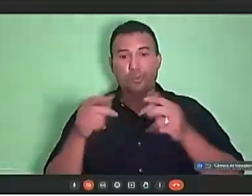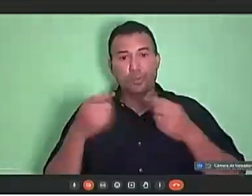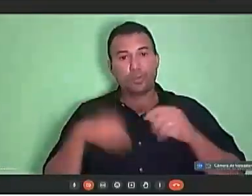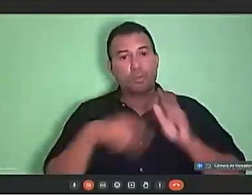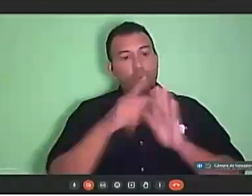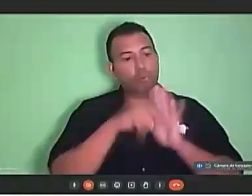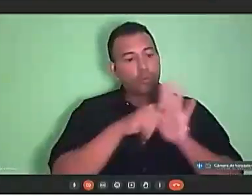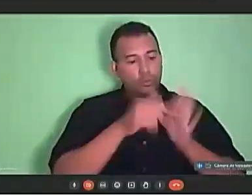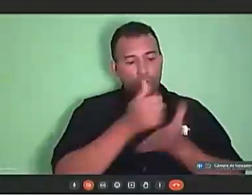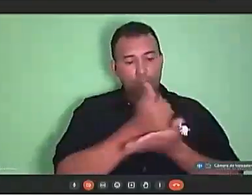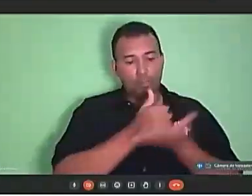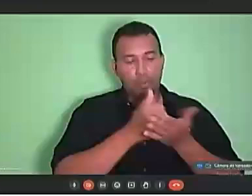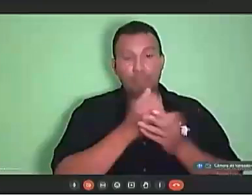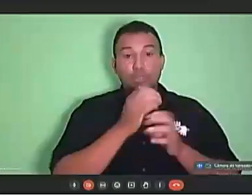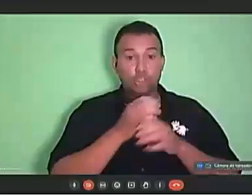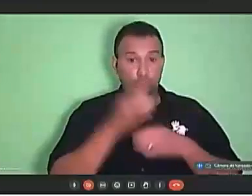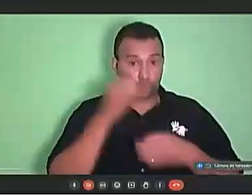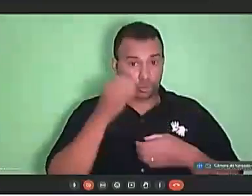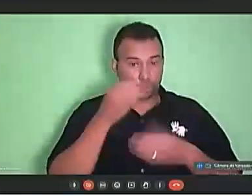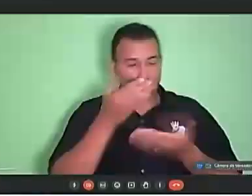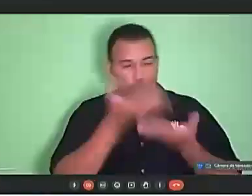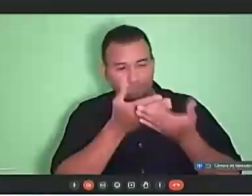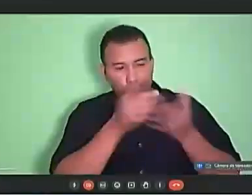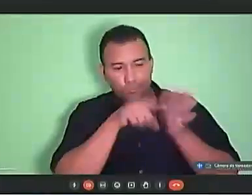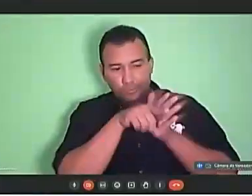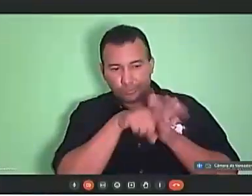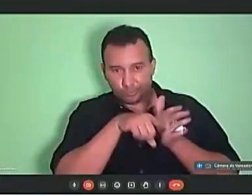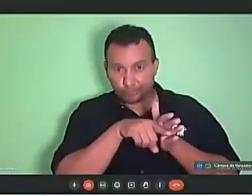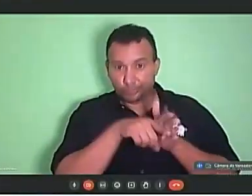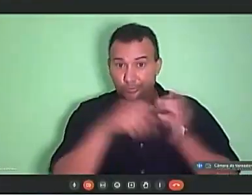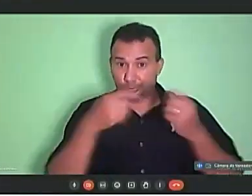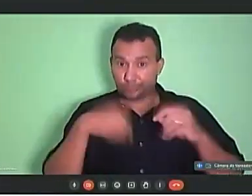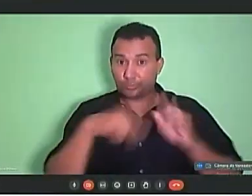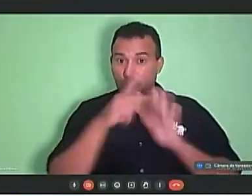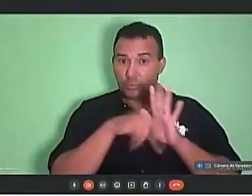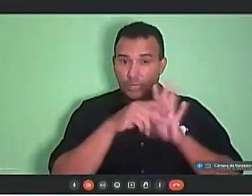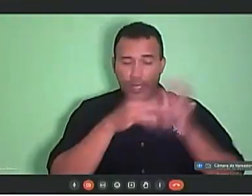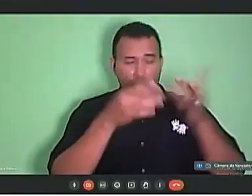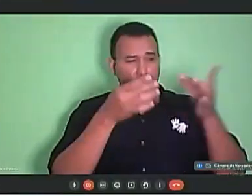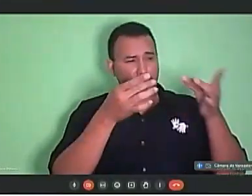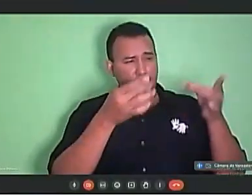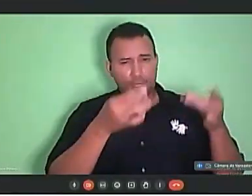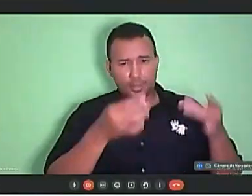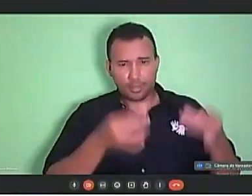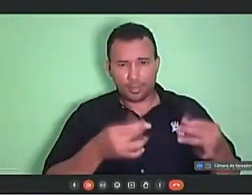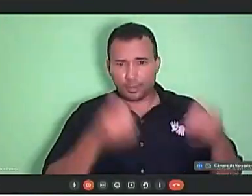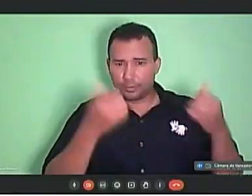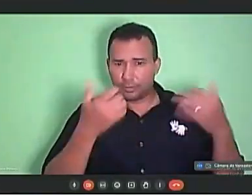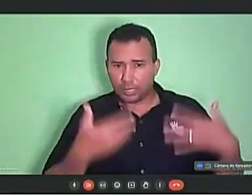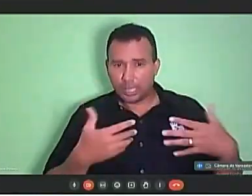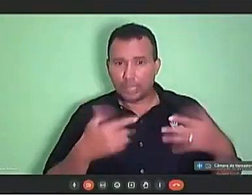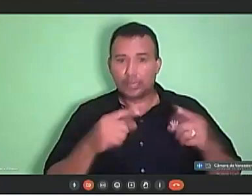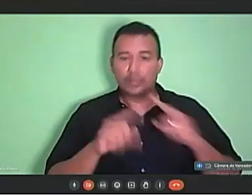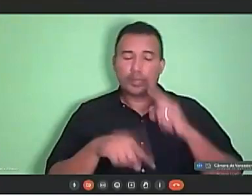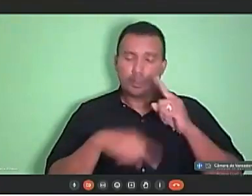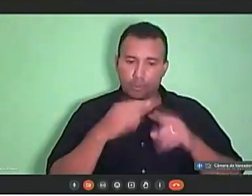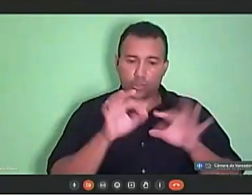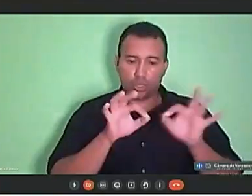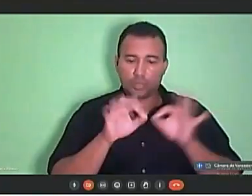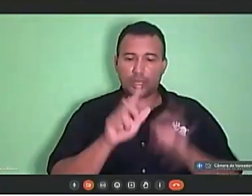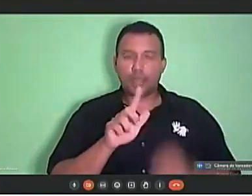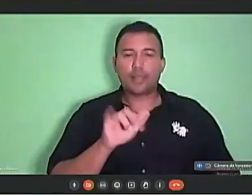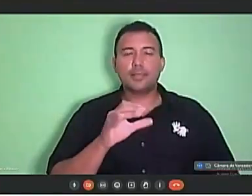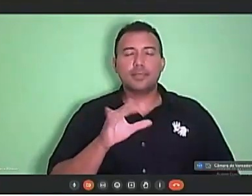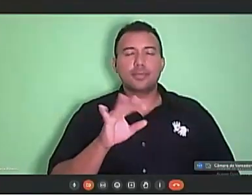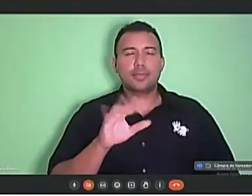engenharia. Projeto básico de engenharia é um projeto com detalhes suficientes para poder ir para uma licitação. Uma empresa de engenharia tem que desenhar